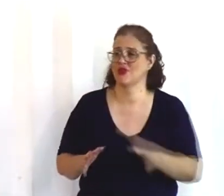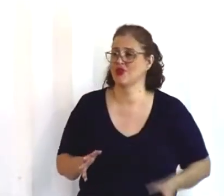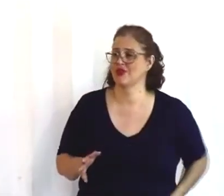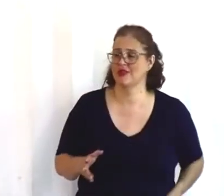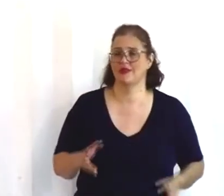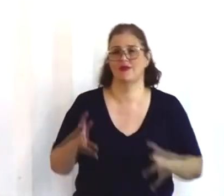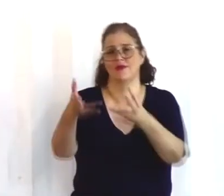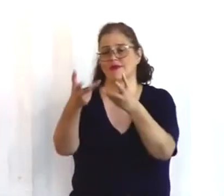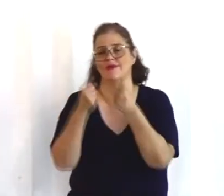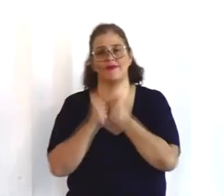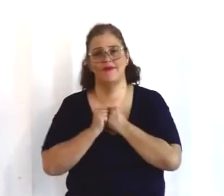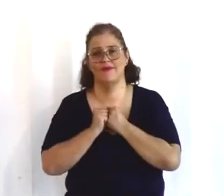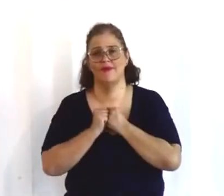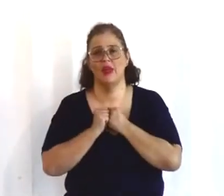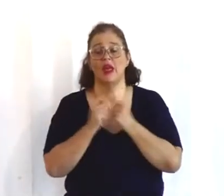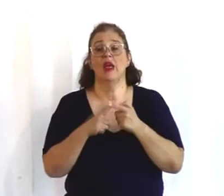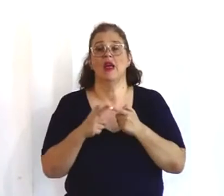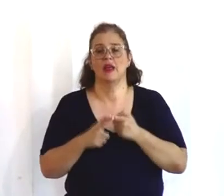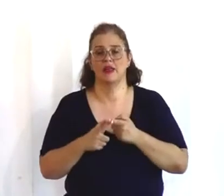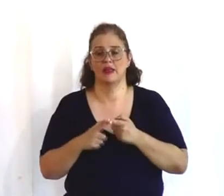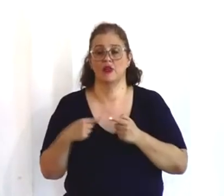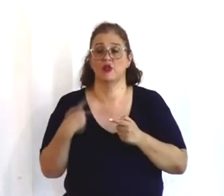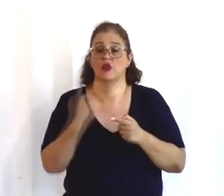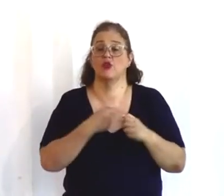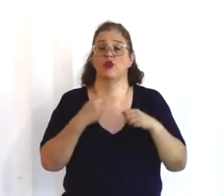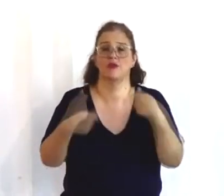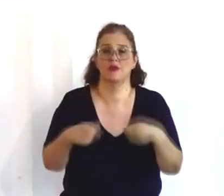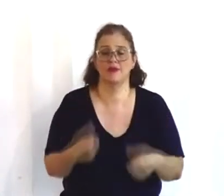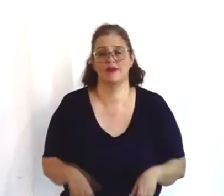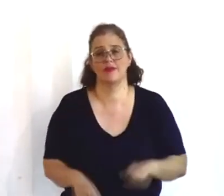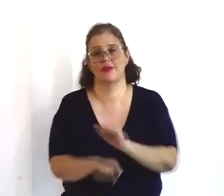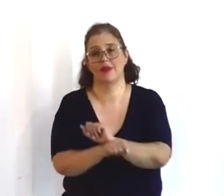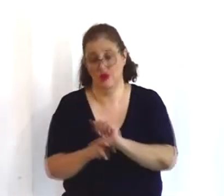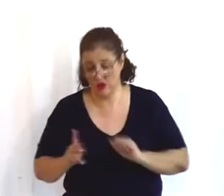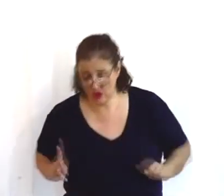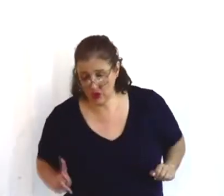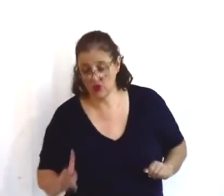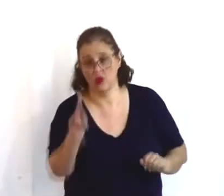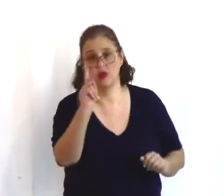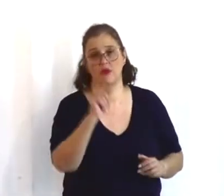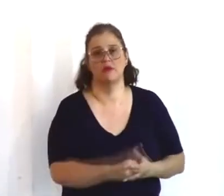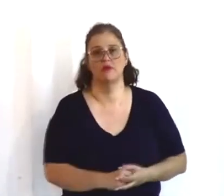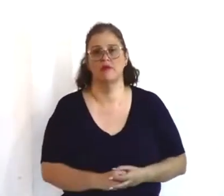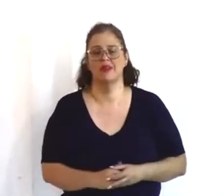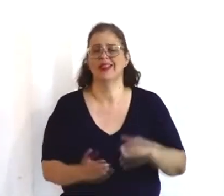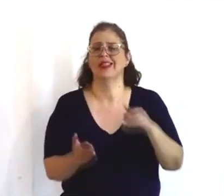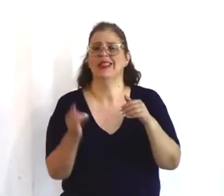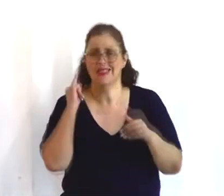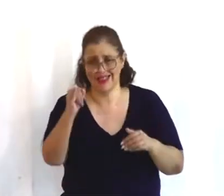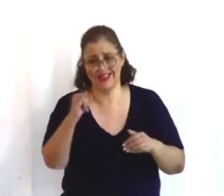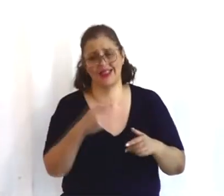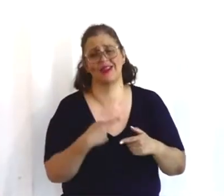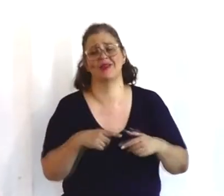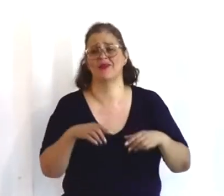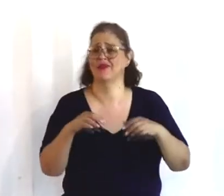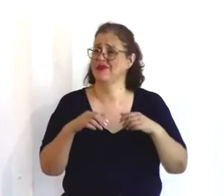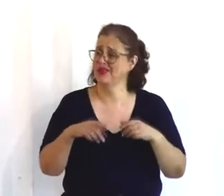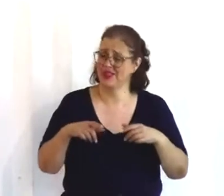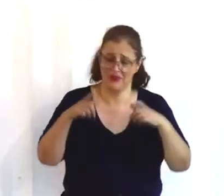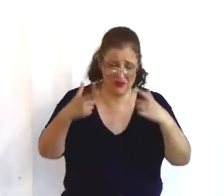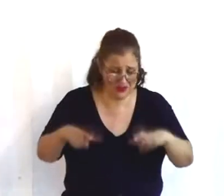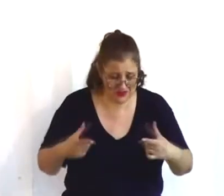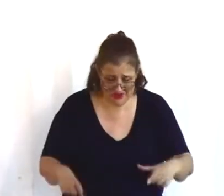Deus. Nós então precisamos continuar, irmãos, perseverando, mesmo que atravessemos vales sombrios, mesmo que